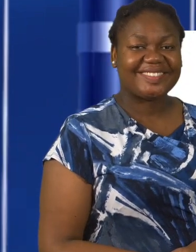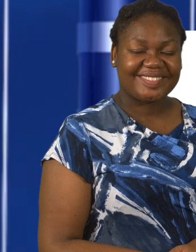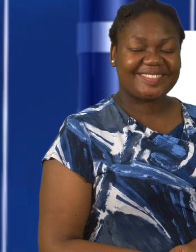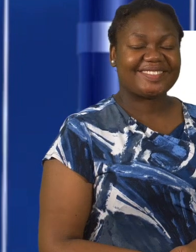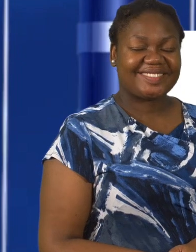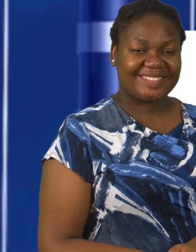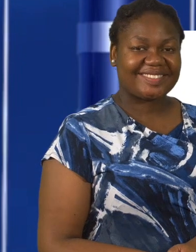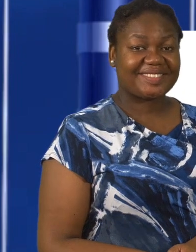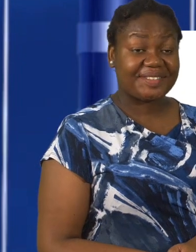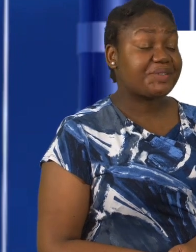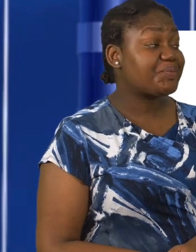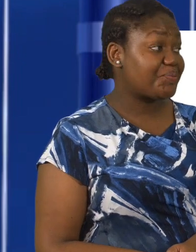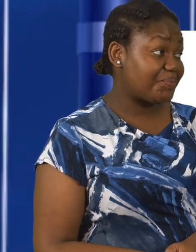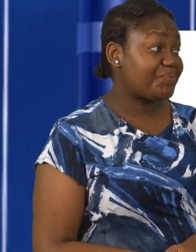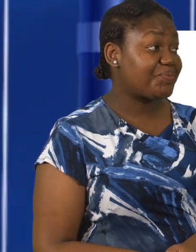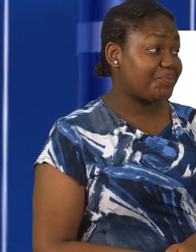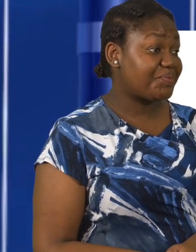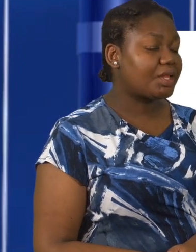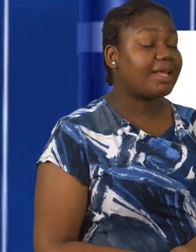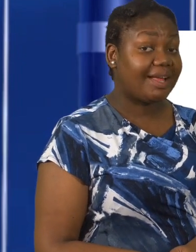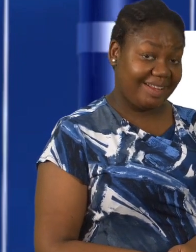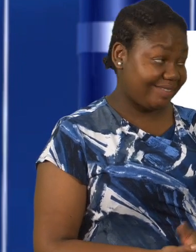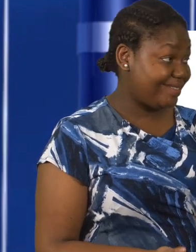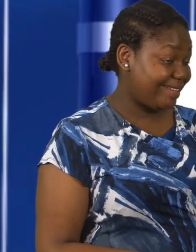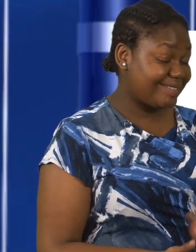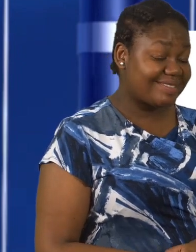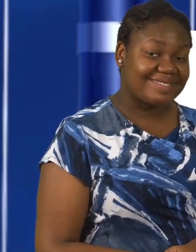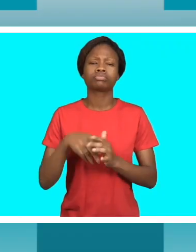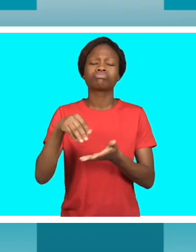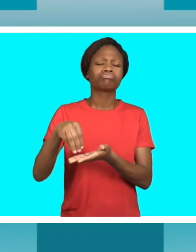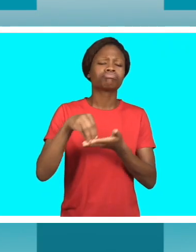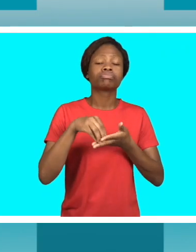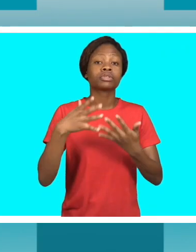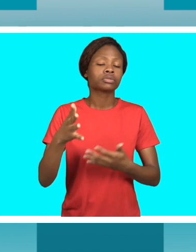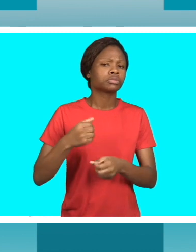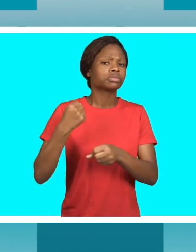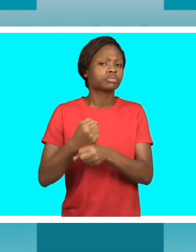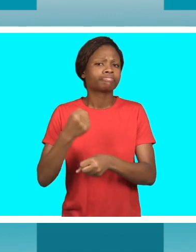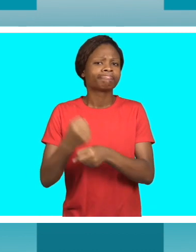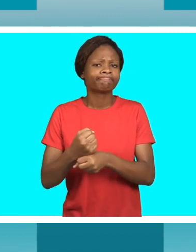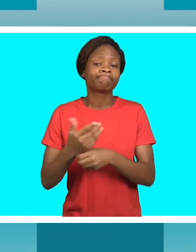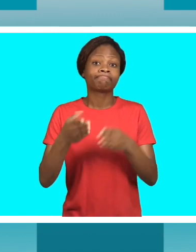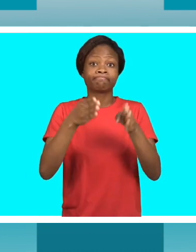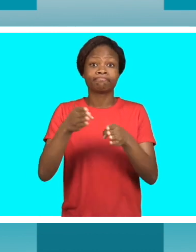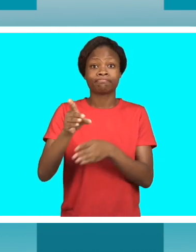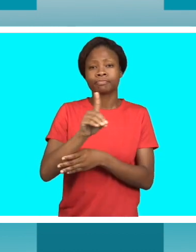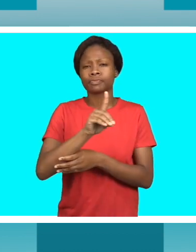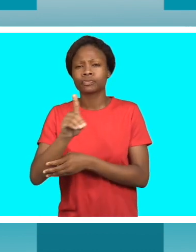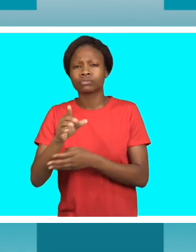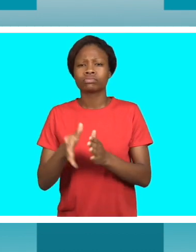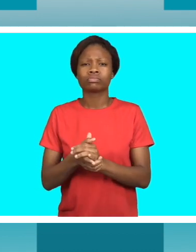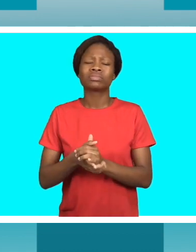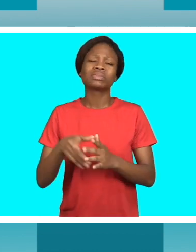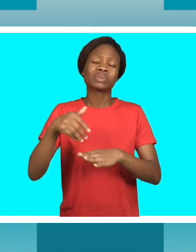reportagem, entenda as motivações e saiba como tudo aconteceu. O acesso ao emprego para pessoas com deficiência